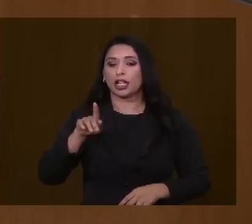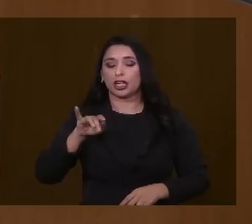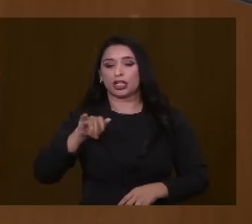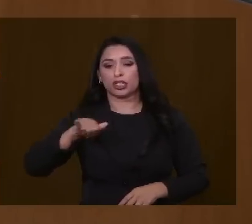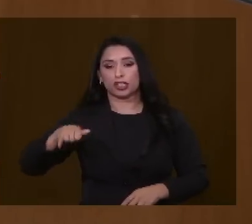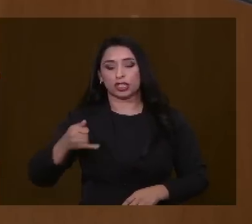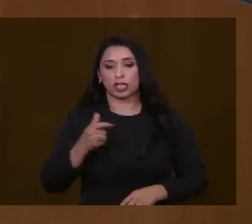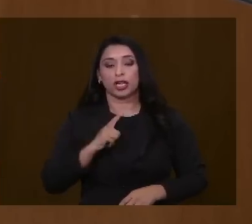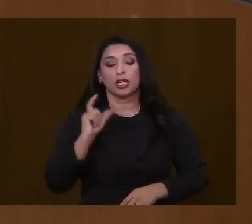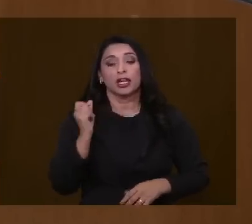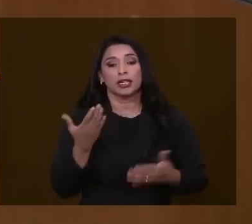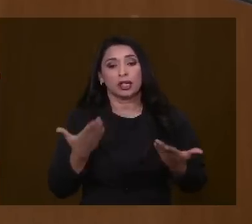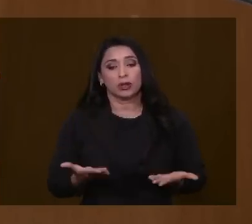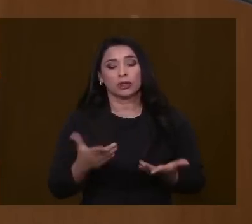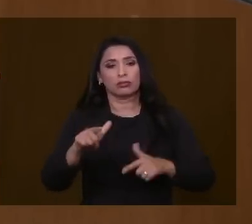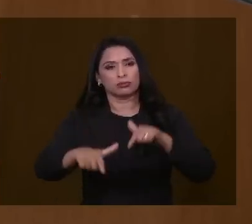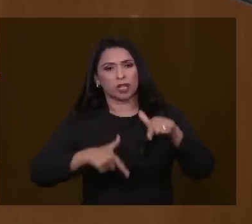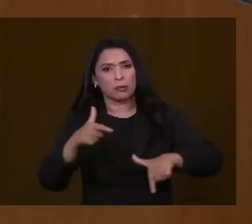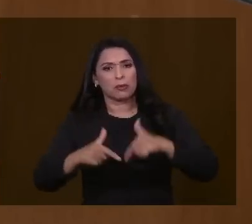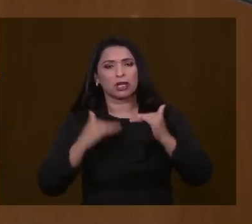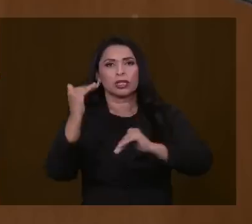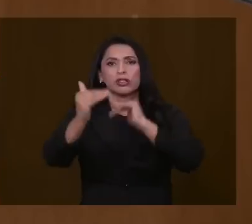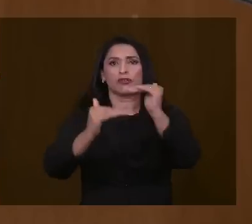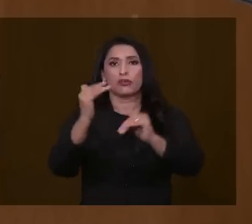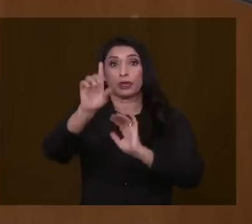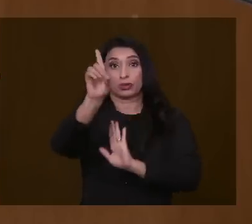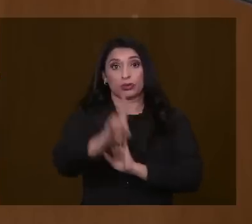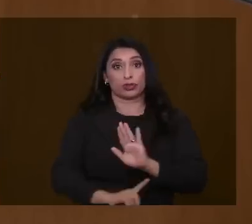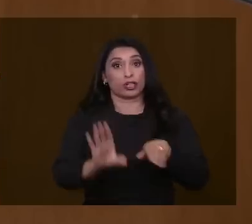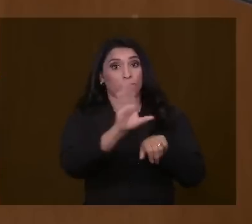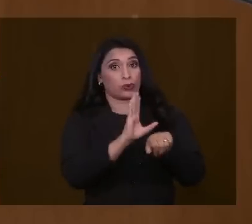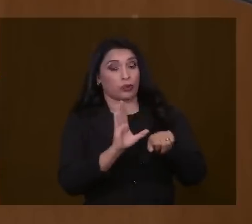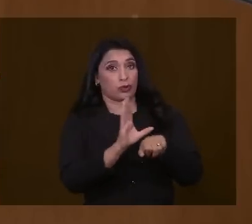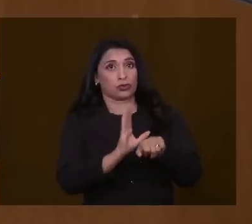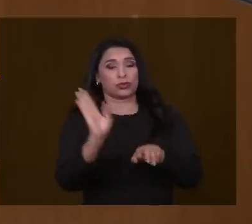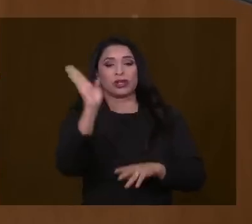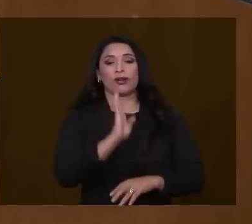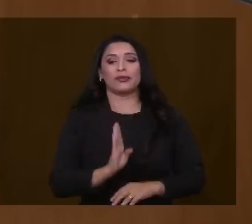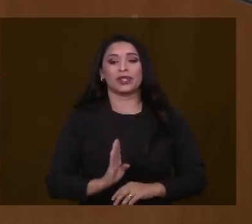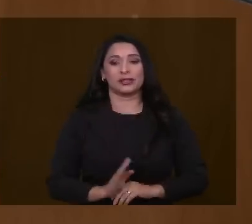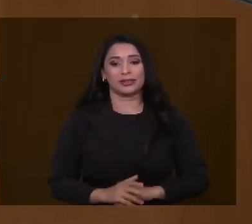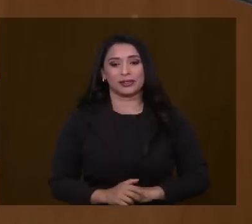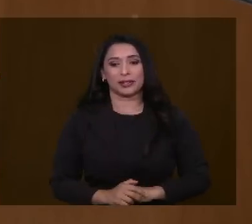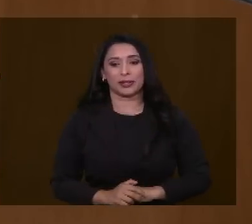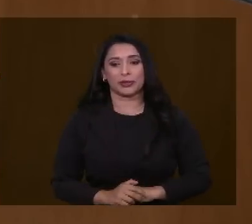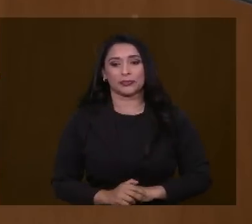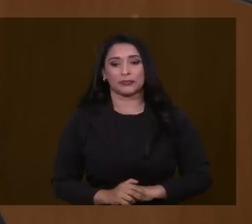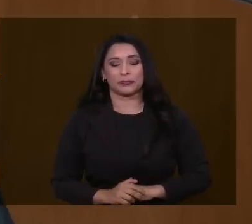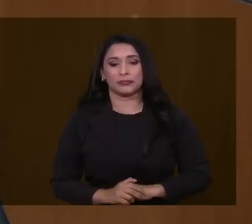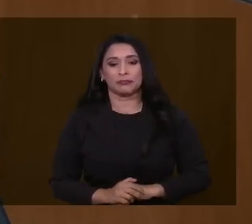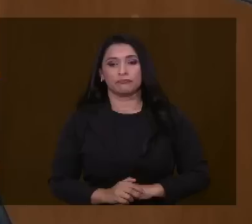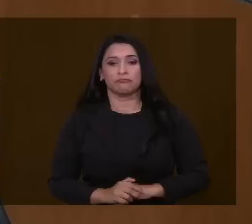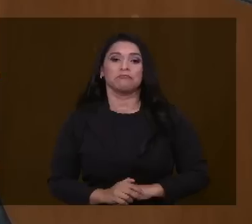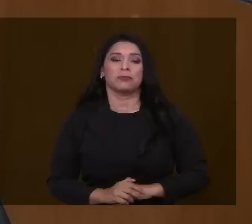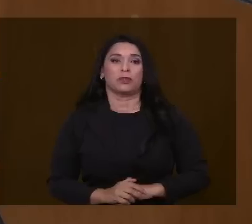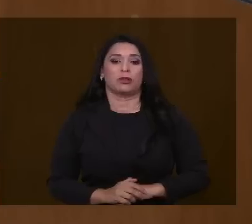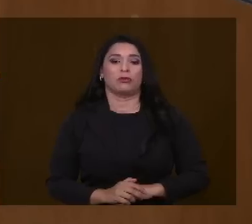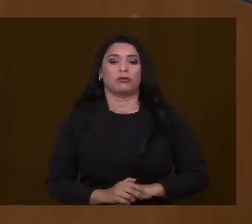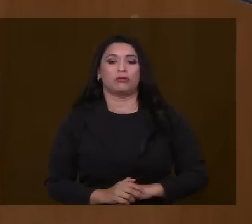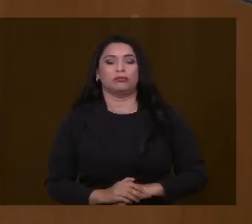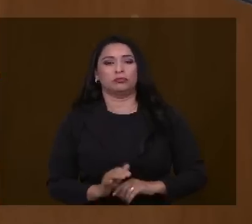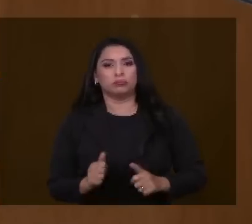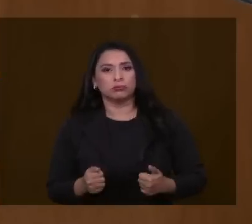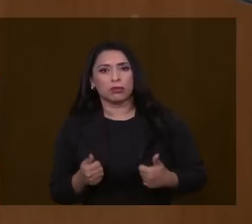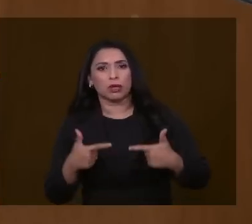fomentando o desenvolvimento do direito constitucional brasileiro. com sua propensão para a inovação e